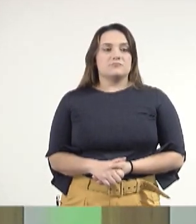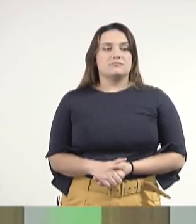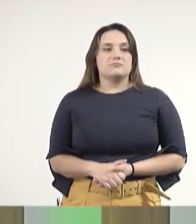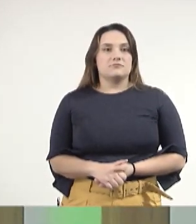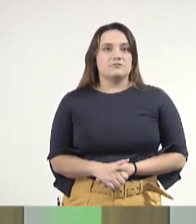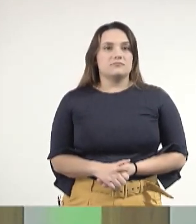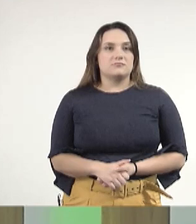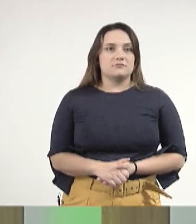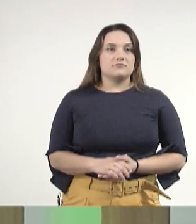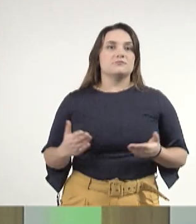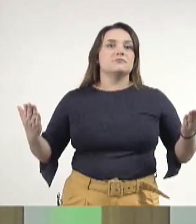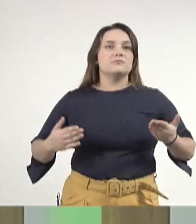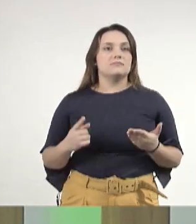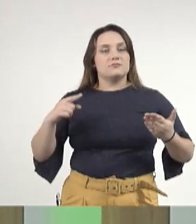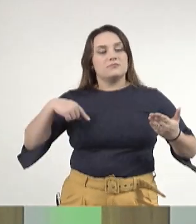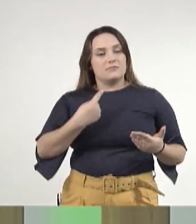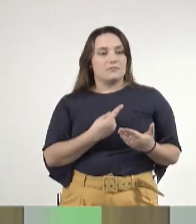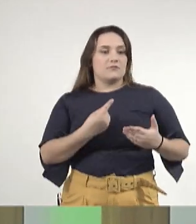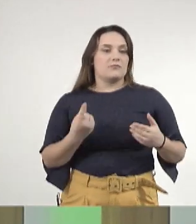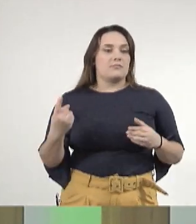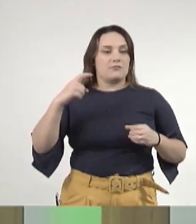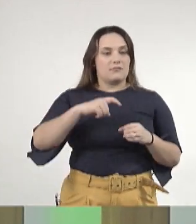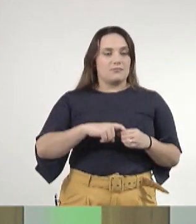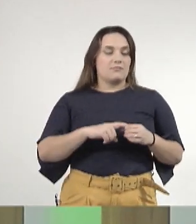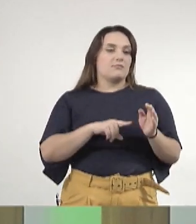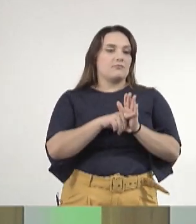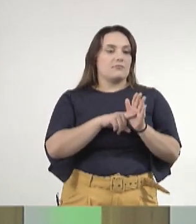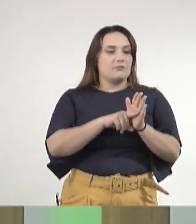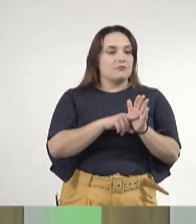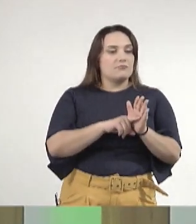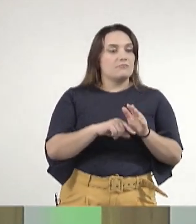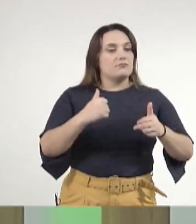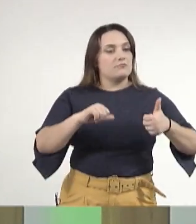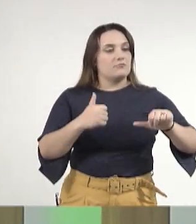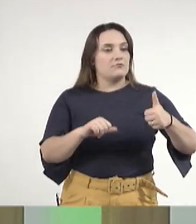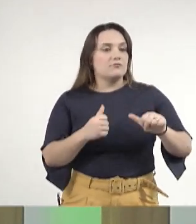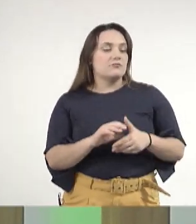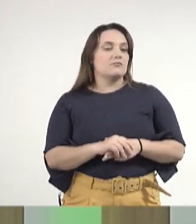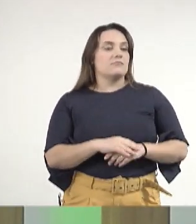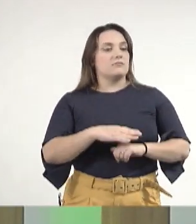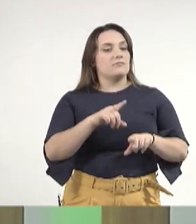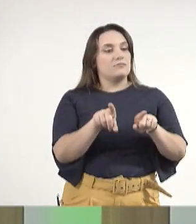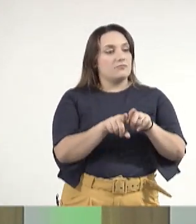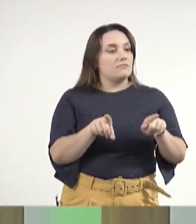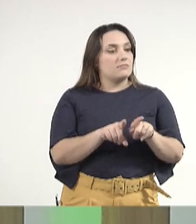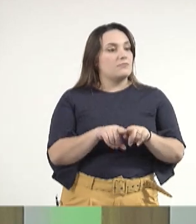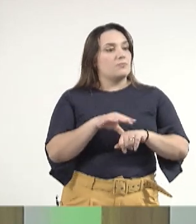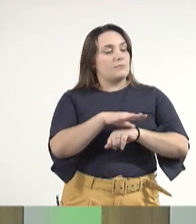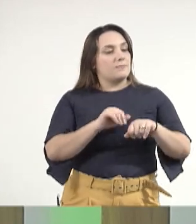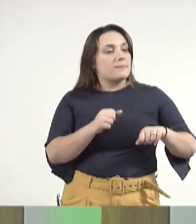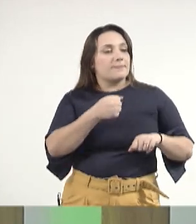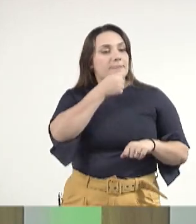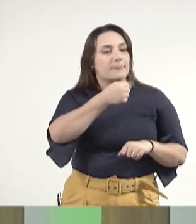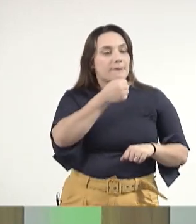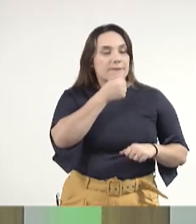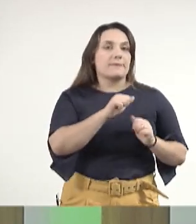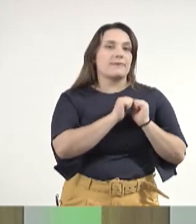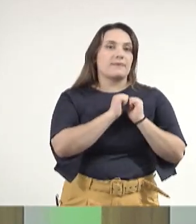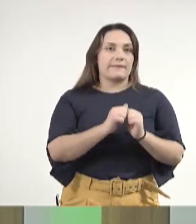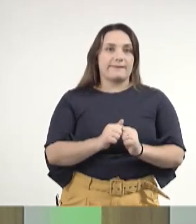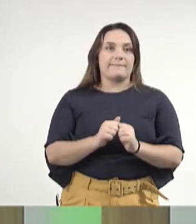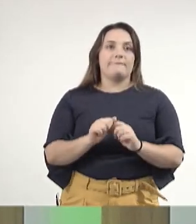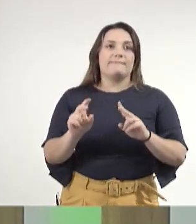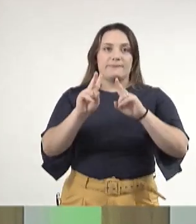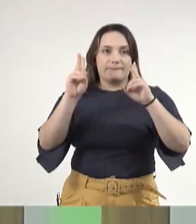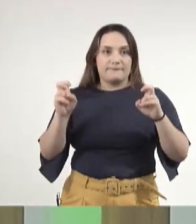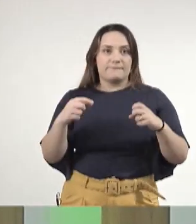Bom, e a gente continua, então, investigando, analisando e chamando para entrevistar, acompanhando aí os